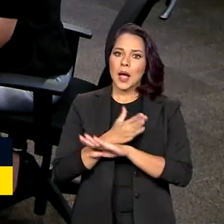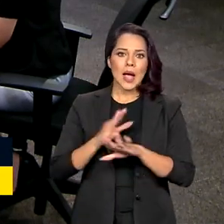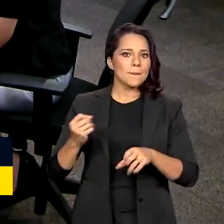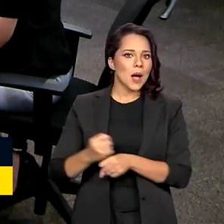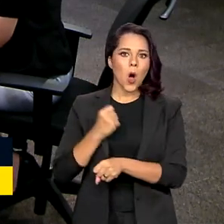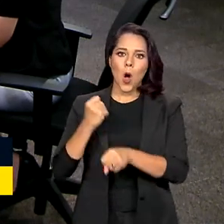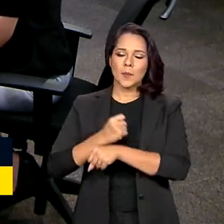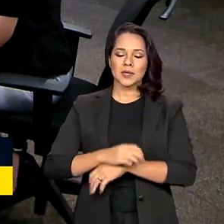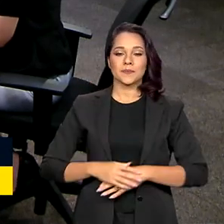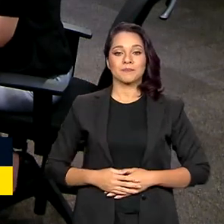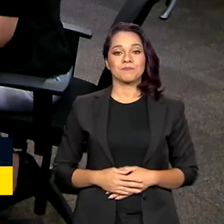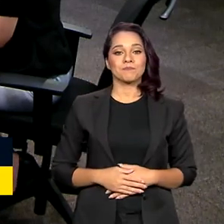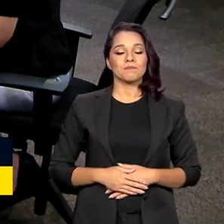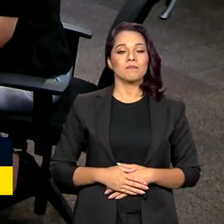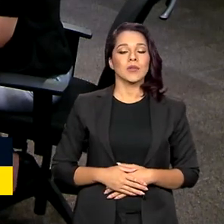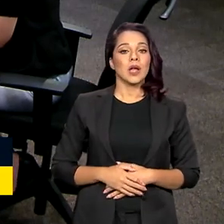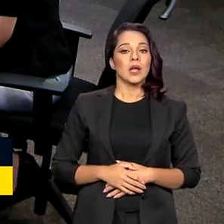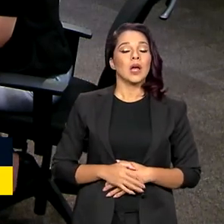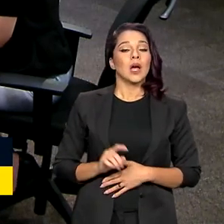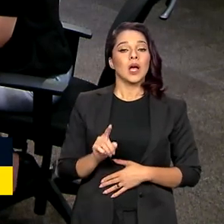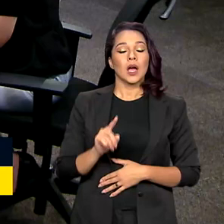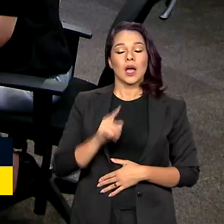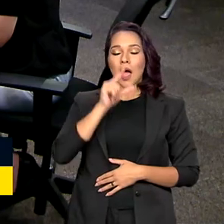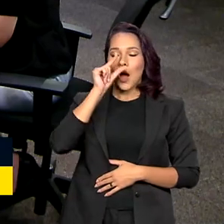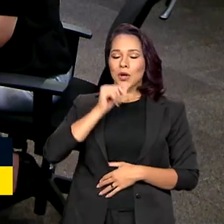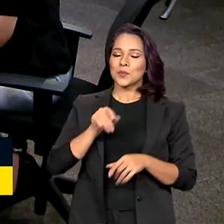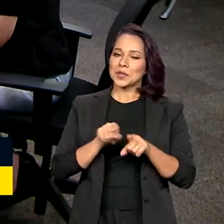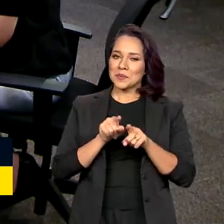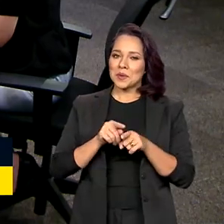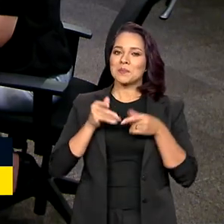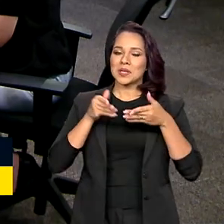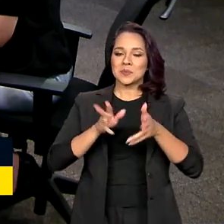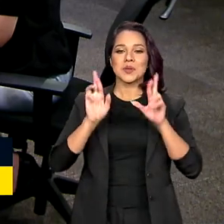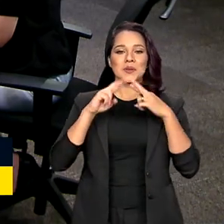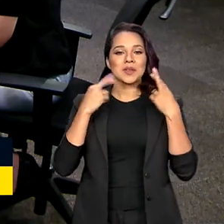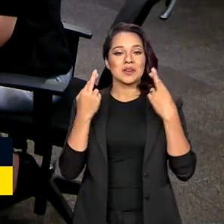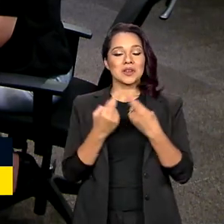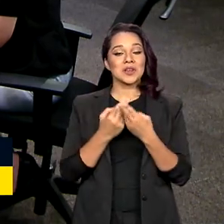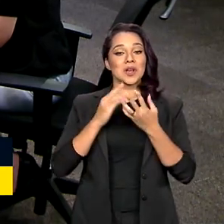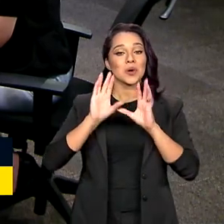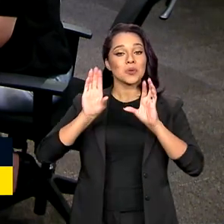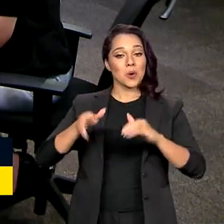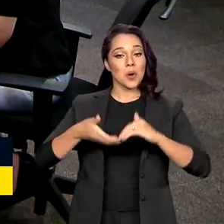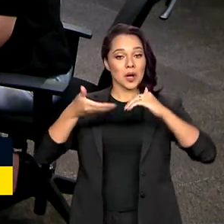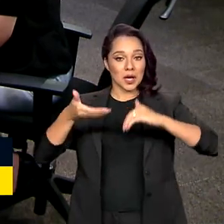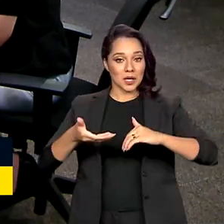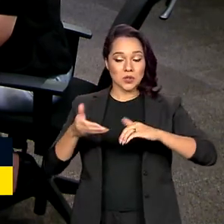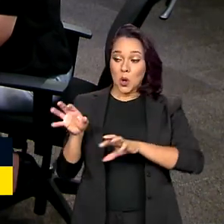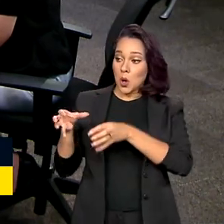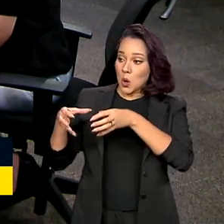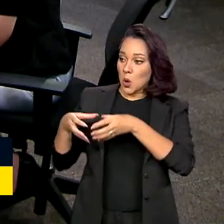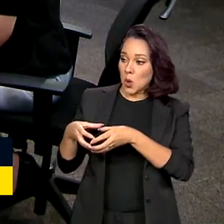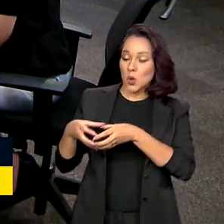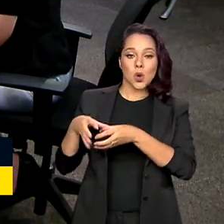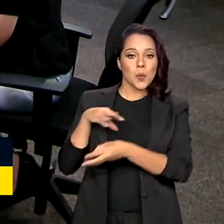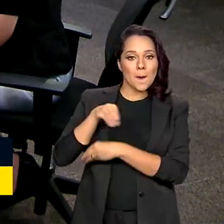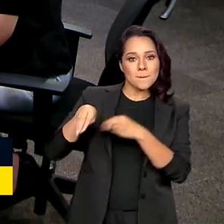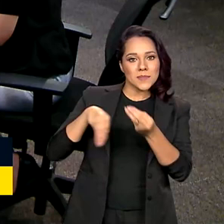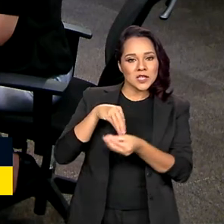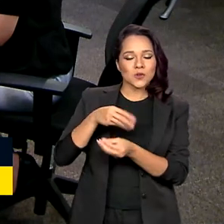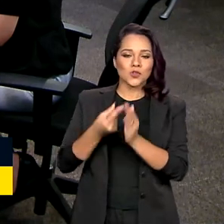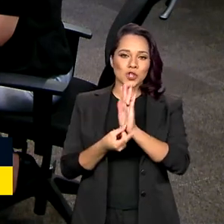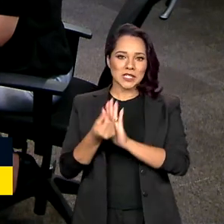obras. Também nesta terça-feira, Geraldo Alckmin participou de uma reunião no Congresso com integrantes da Comissão Mista